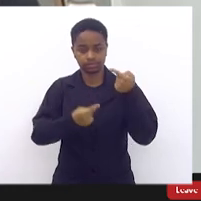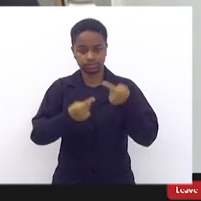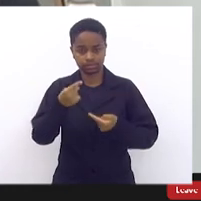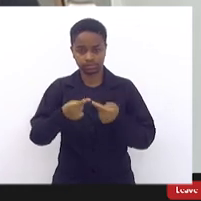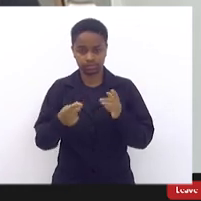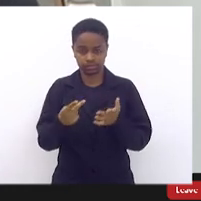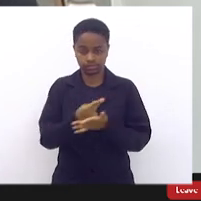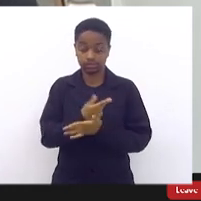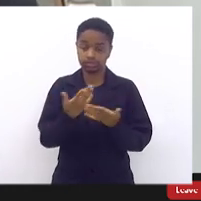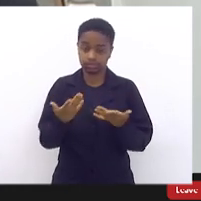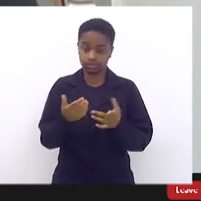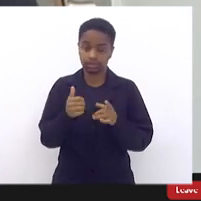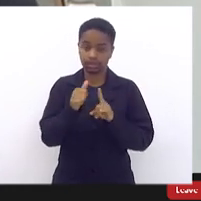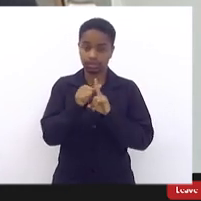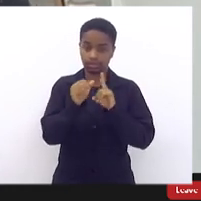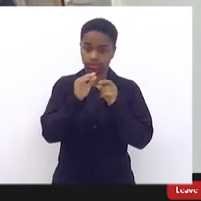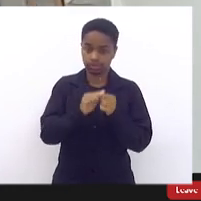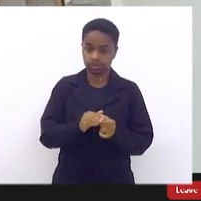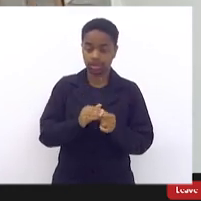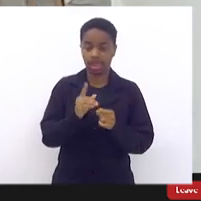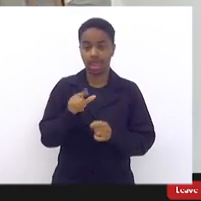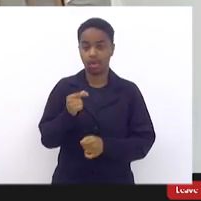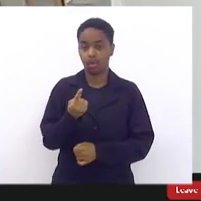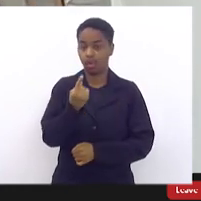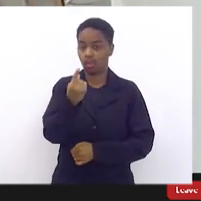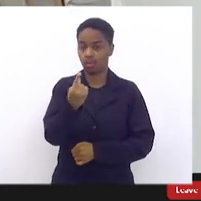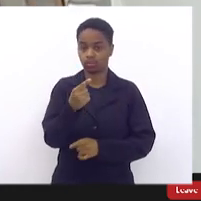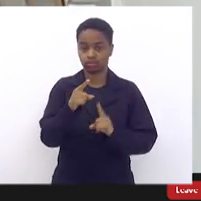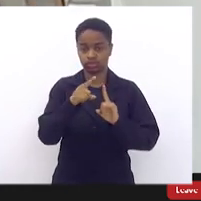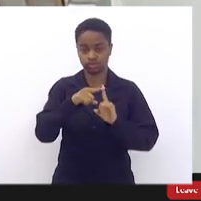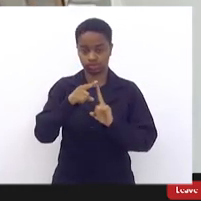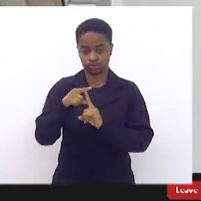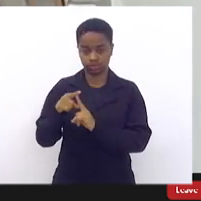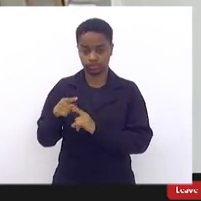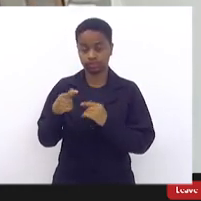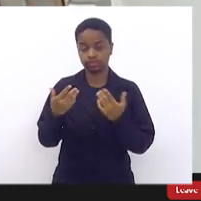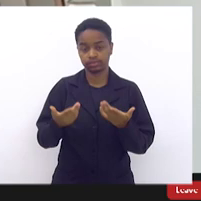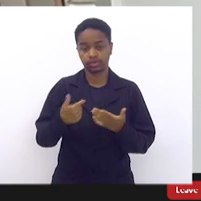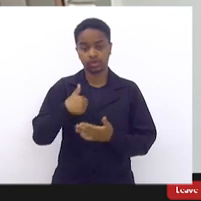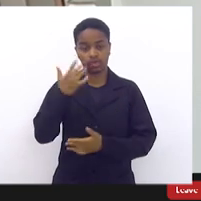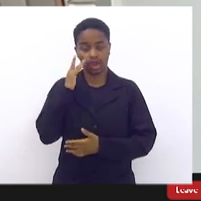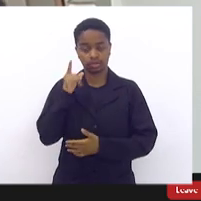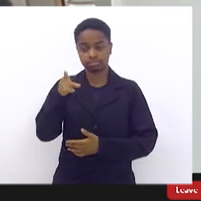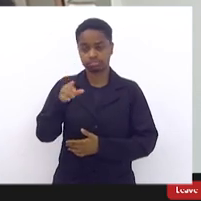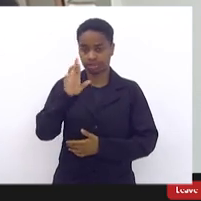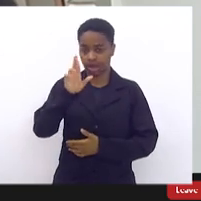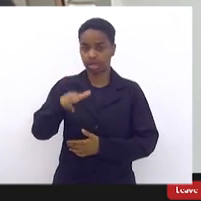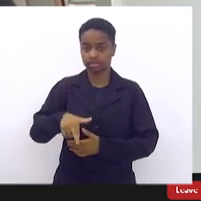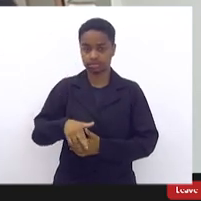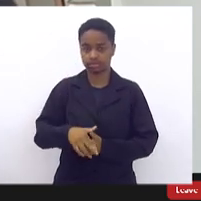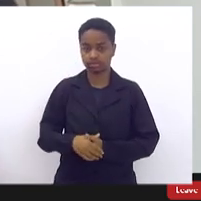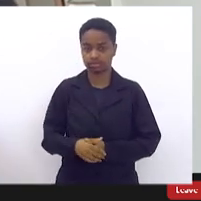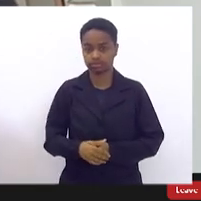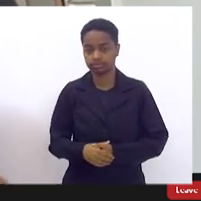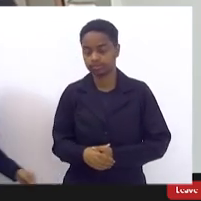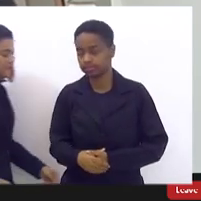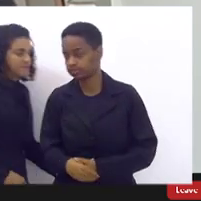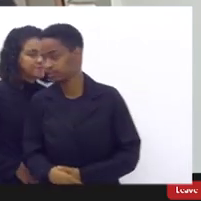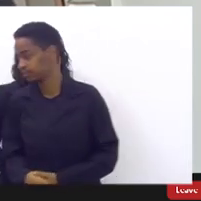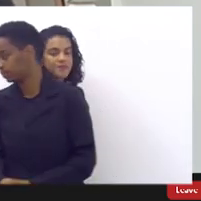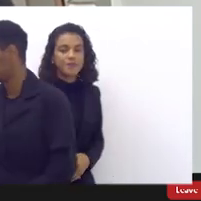a misoginia é uma das faces dela, né? E eu acho que o senhor tem toda a razão nessa